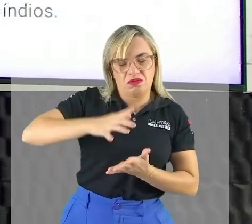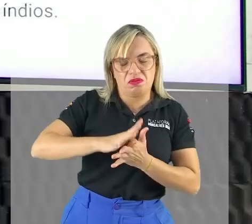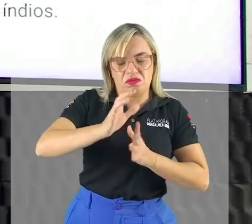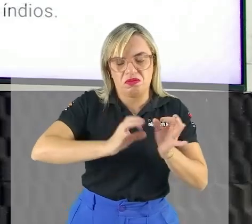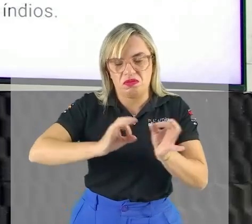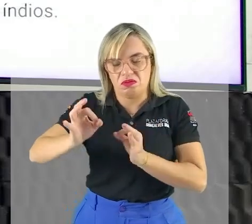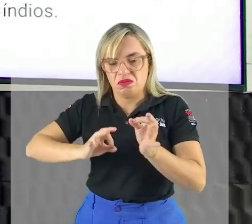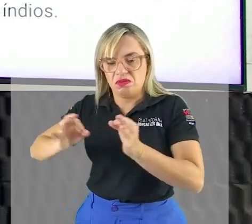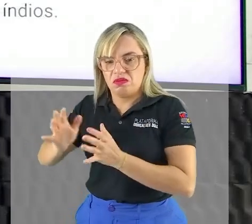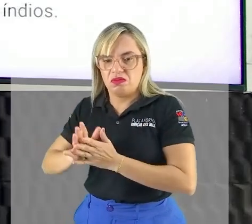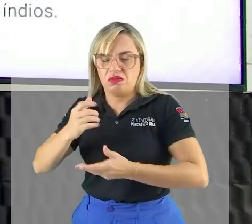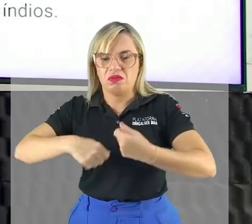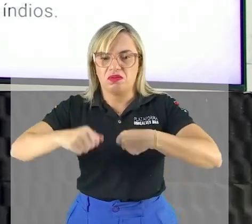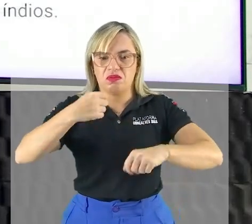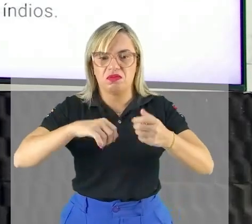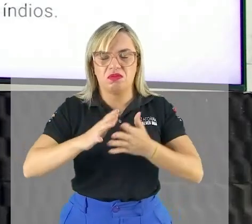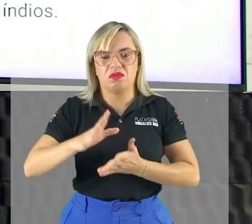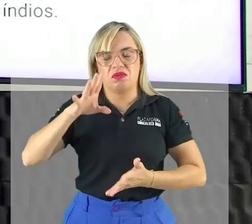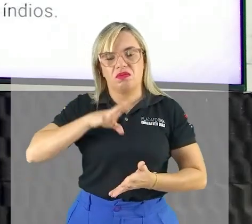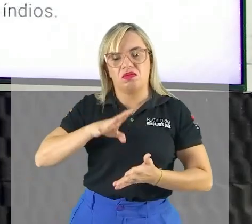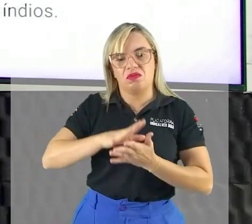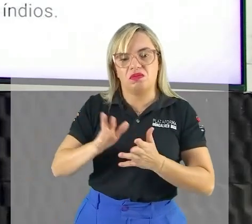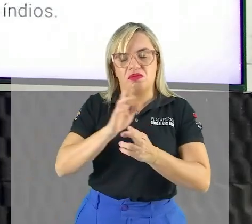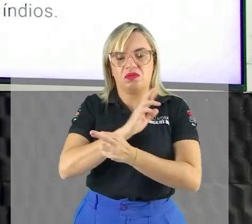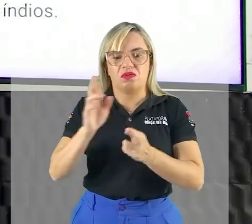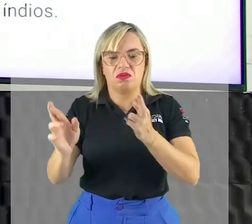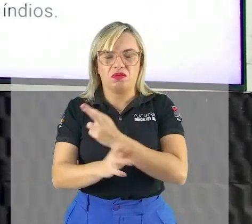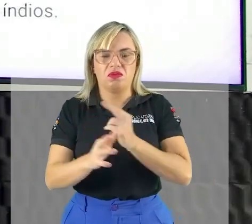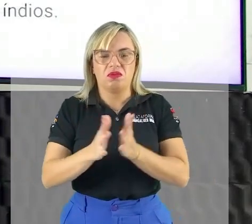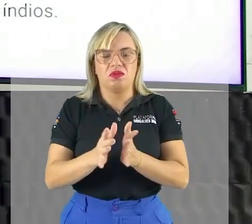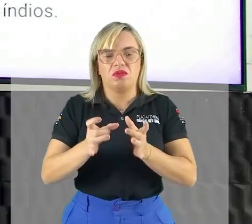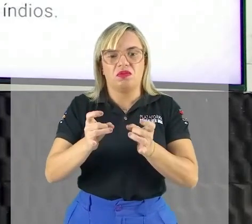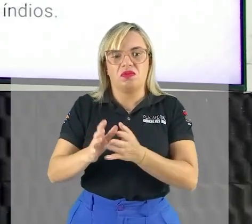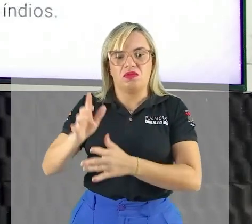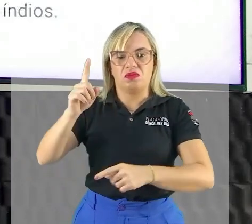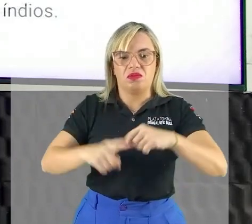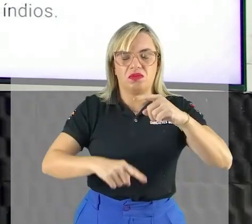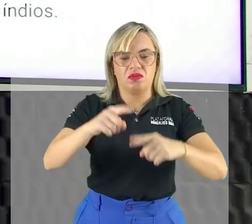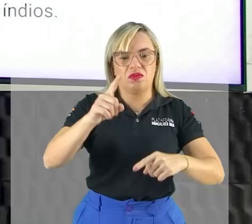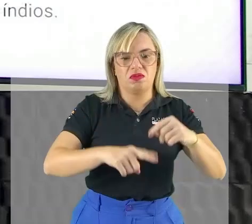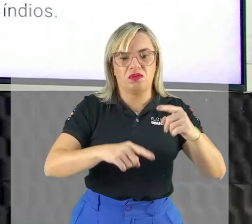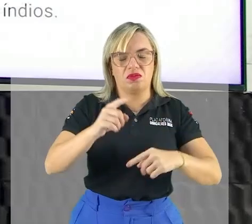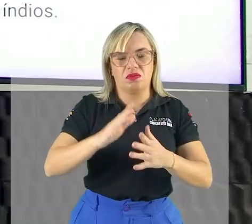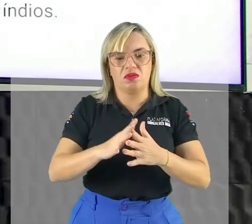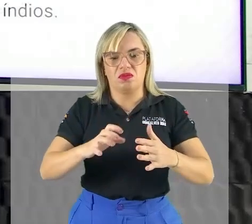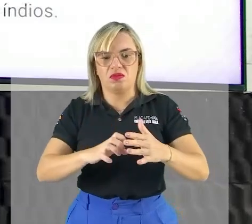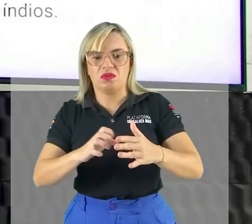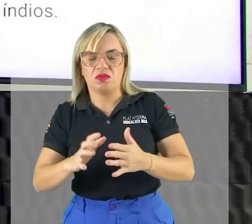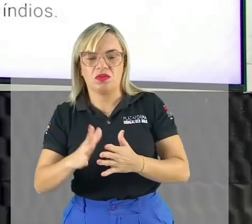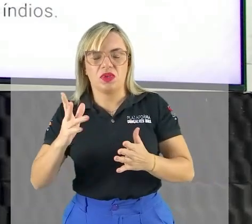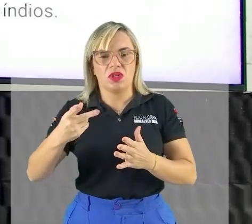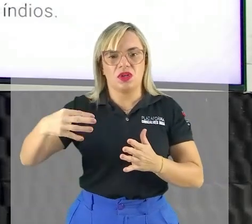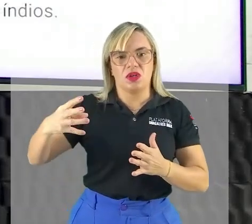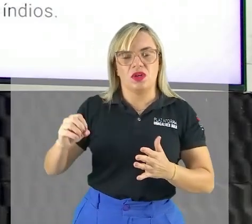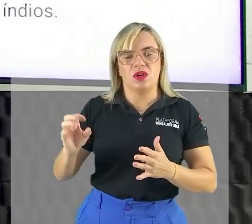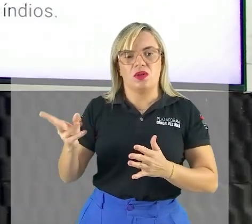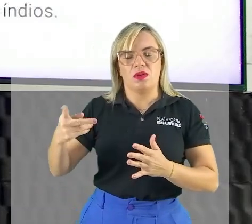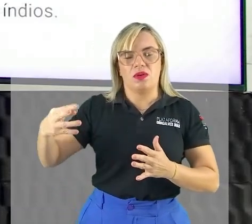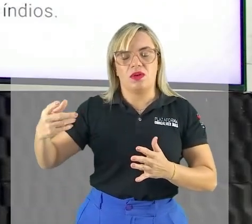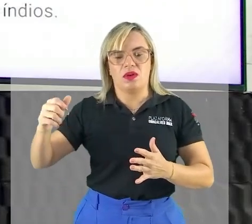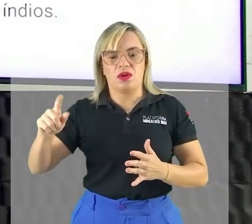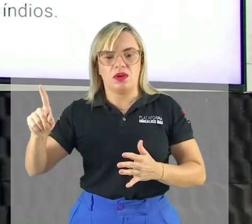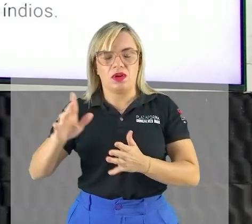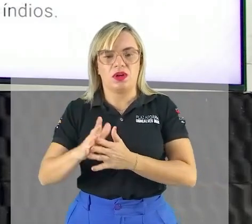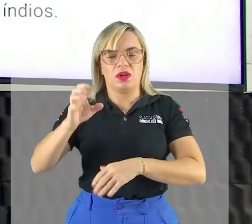organização Econômica de Portugal em relação a vender esses produtos dentro da da empresa grão par Maranhão então isso